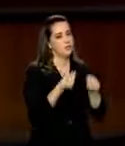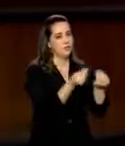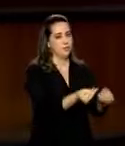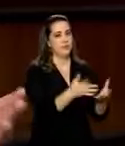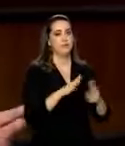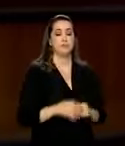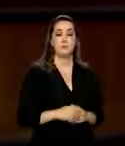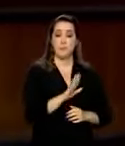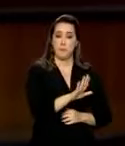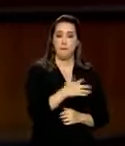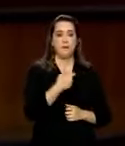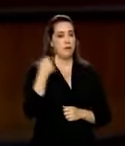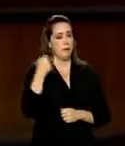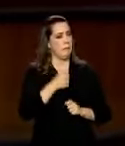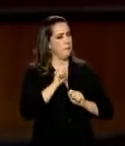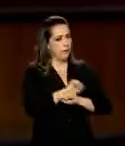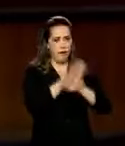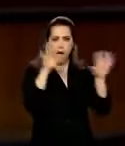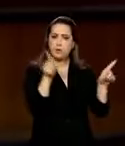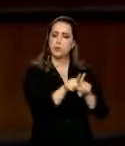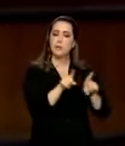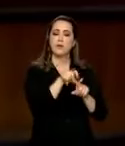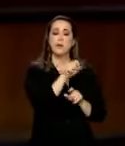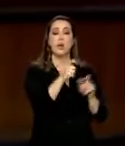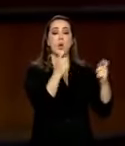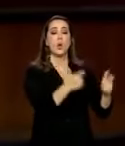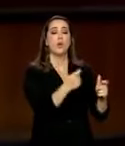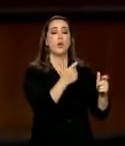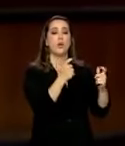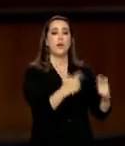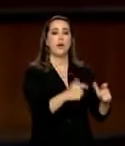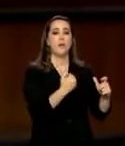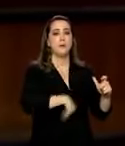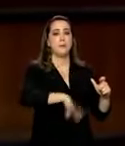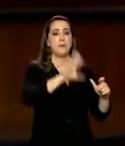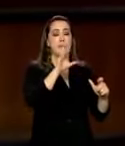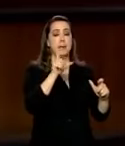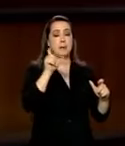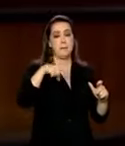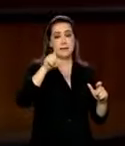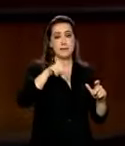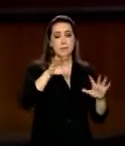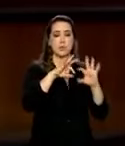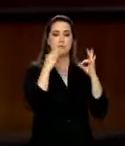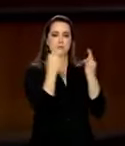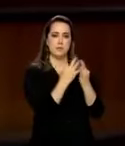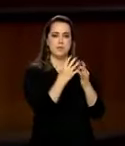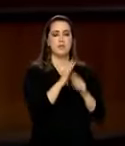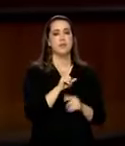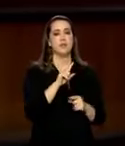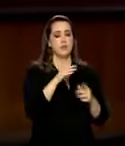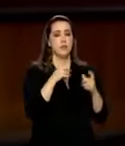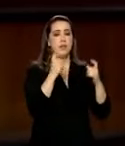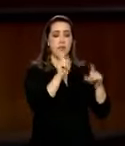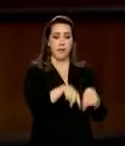por lá de cá. E deixe bem claro, né? A região que mais recebe Bolsa Família proporcionalmente é a